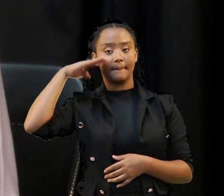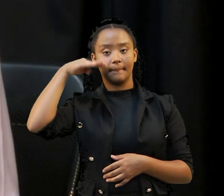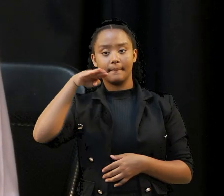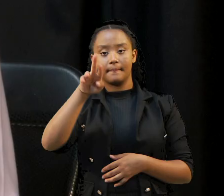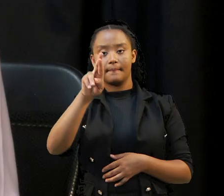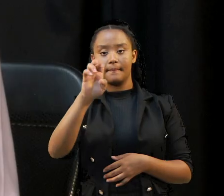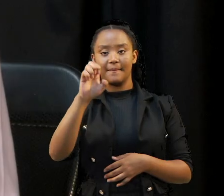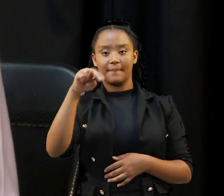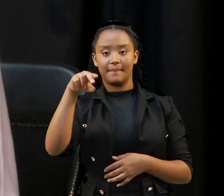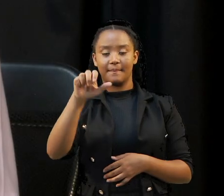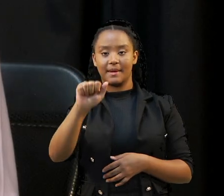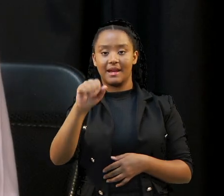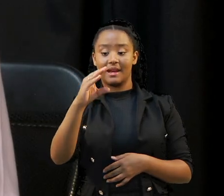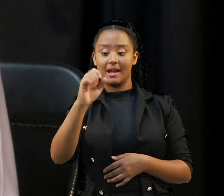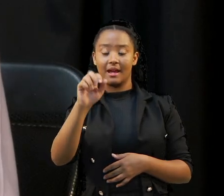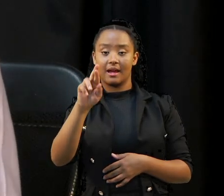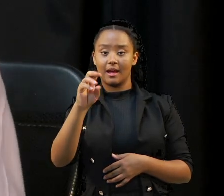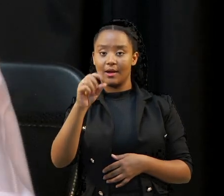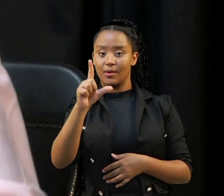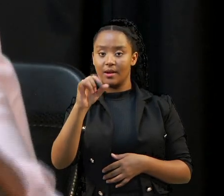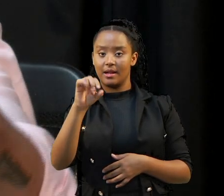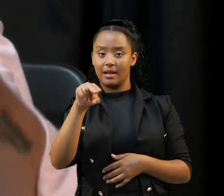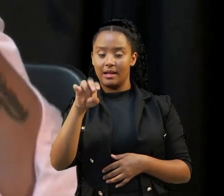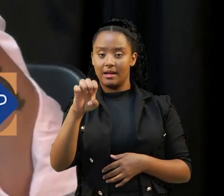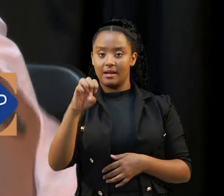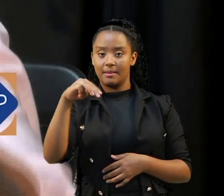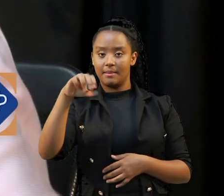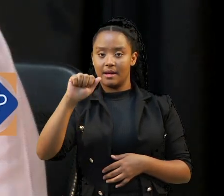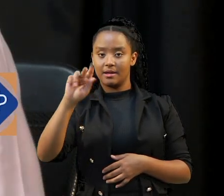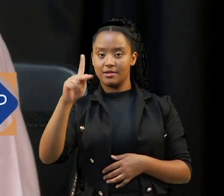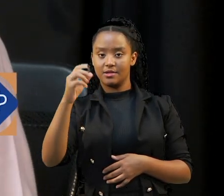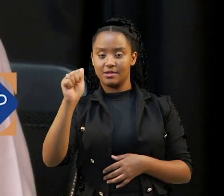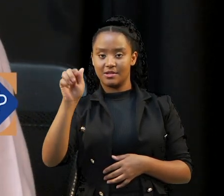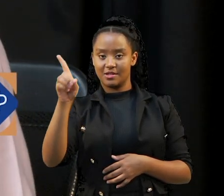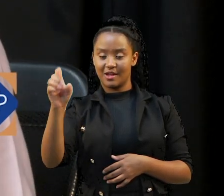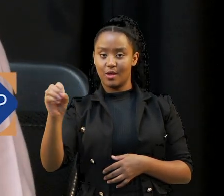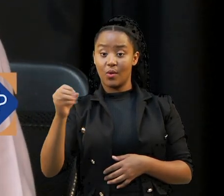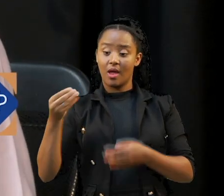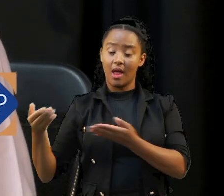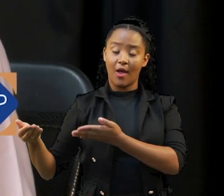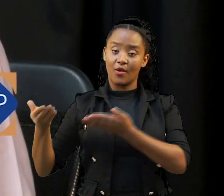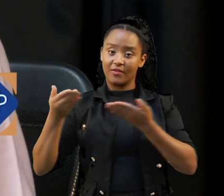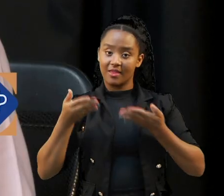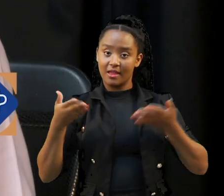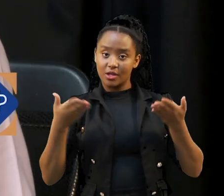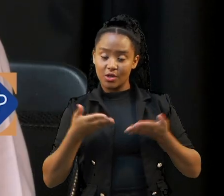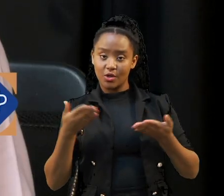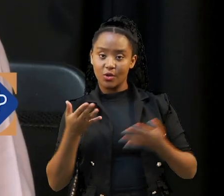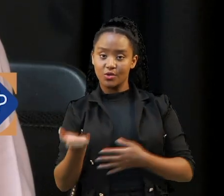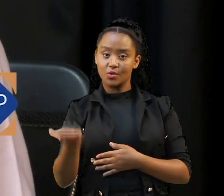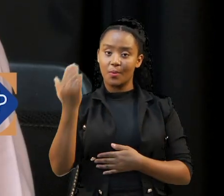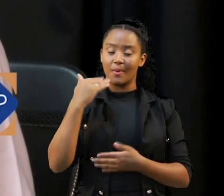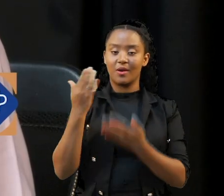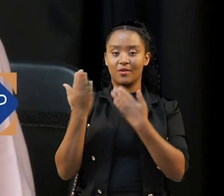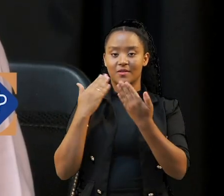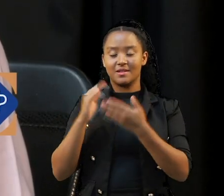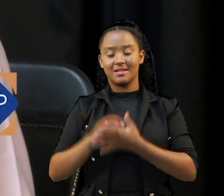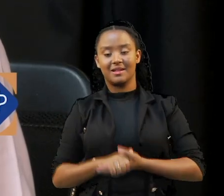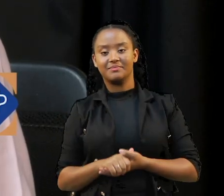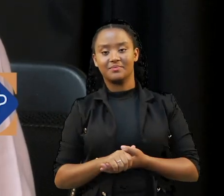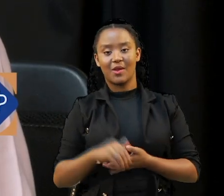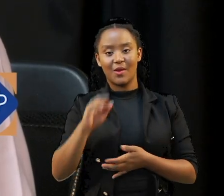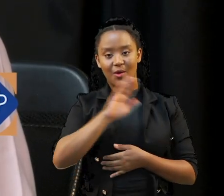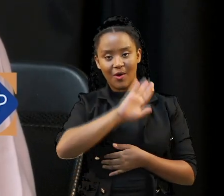Brena Caroline Machado de Queiroz é a nossa convidada hoje do Bora Prosear.